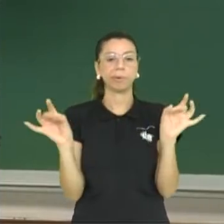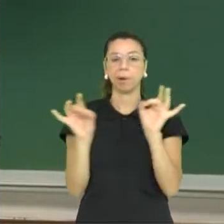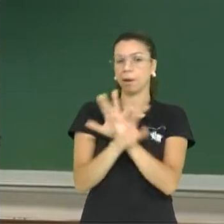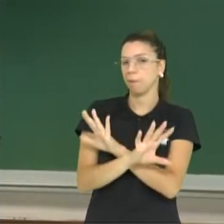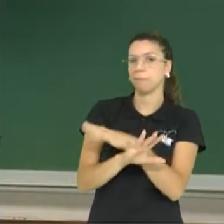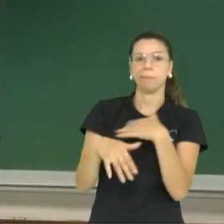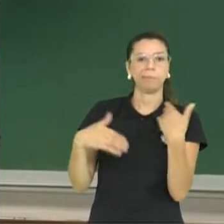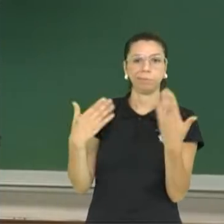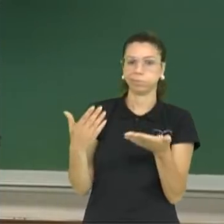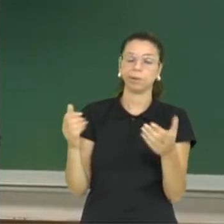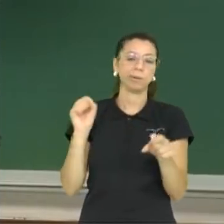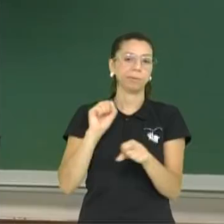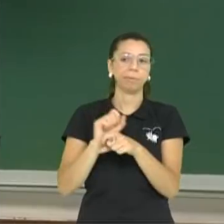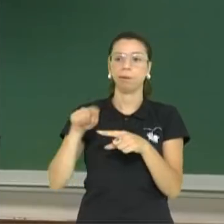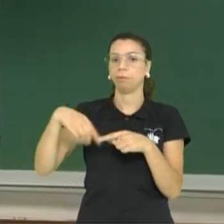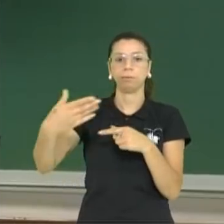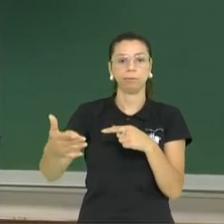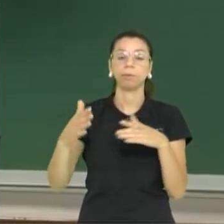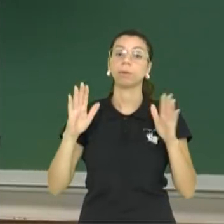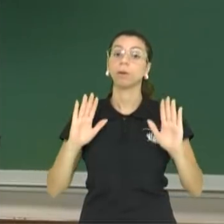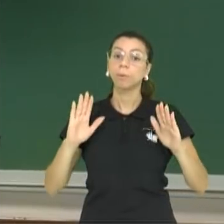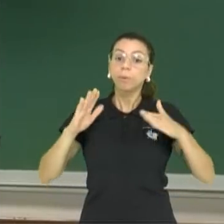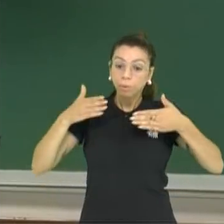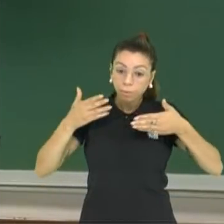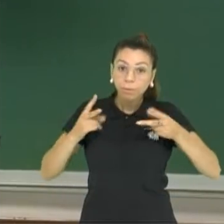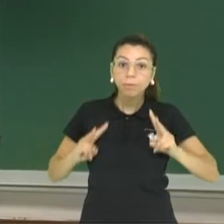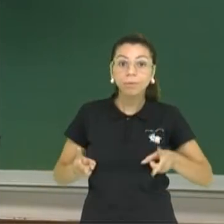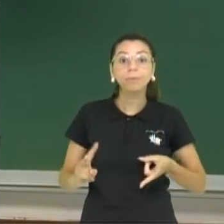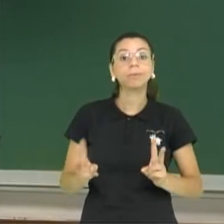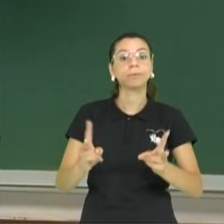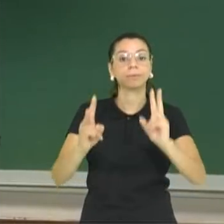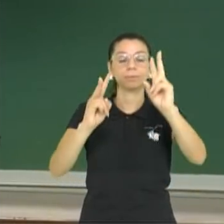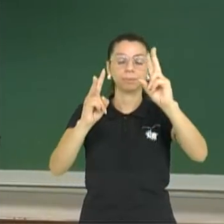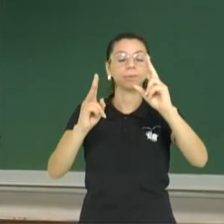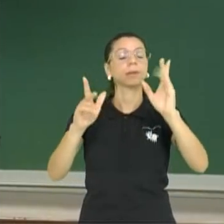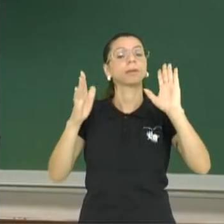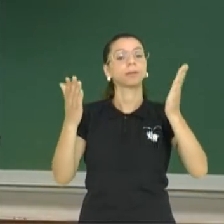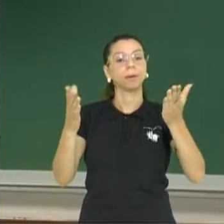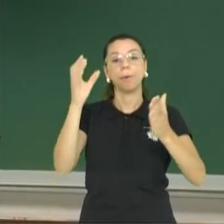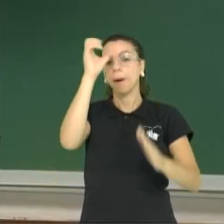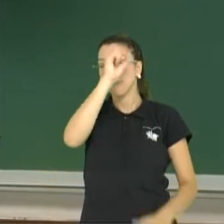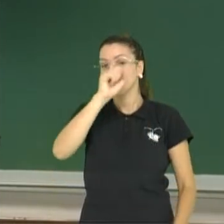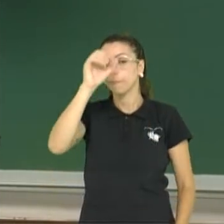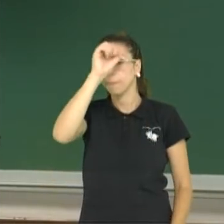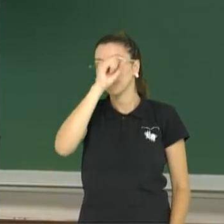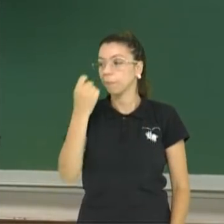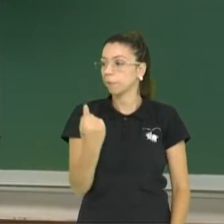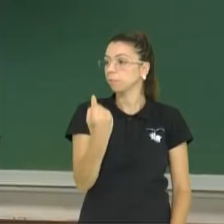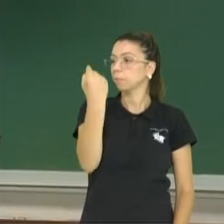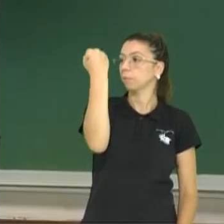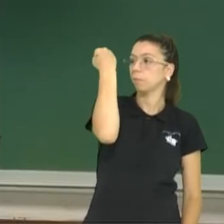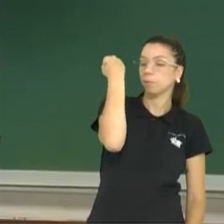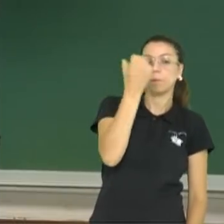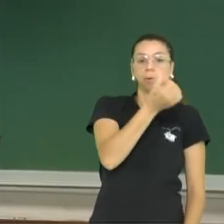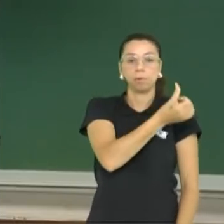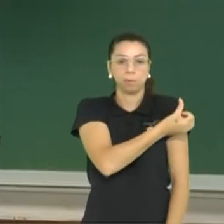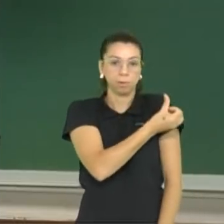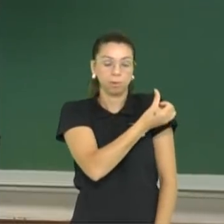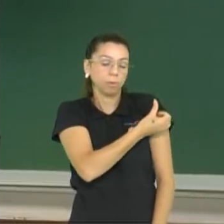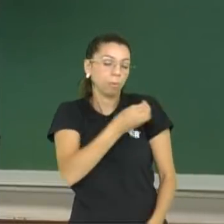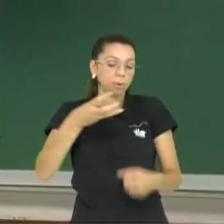num ano e param no outro. Tem uma continuidade. Então você aprendeu no sexto ano um pouquinho sobre